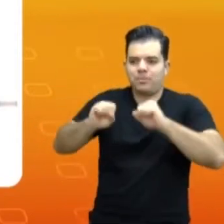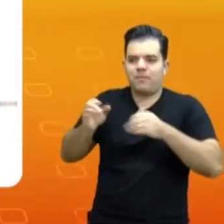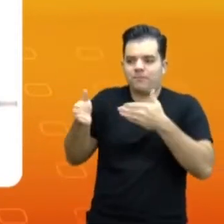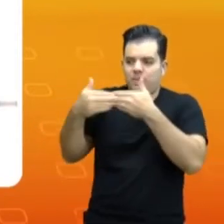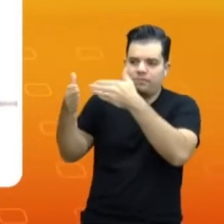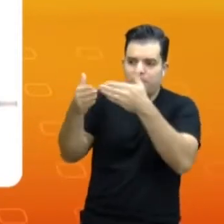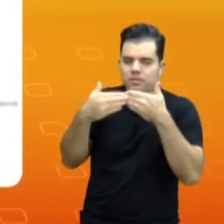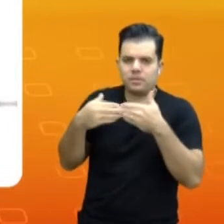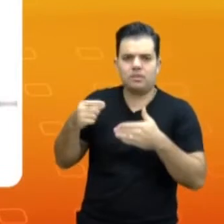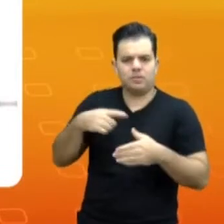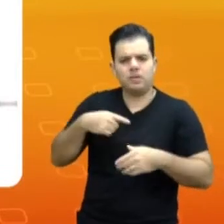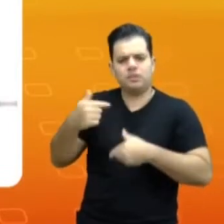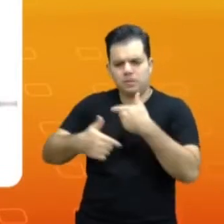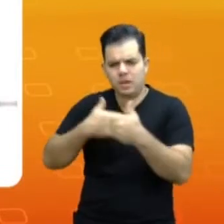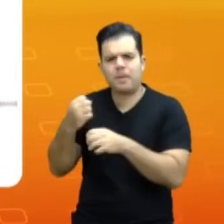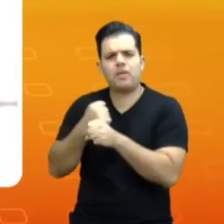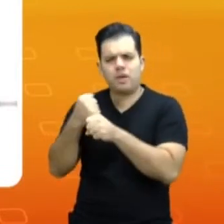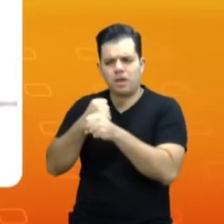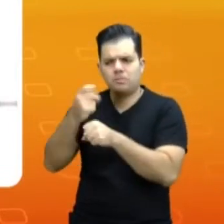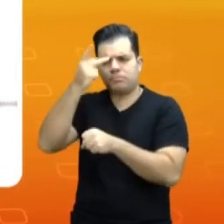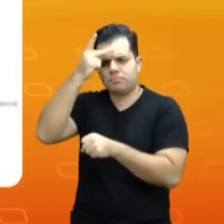gente tinha um produtor no local já há alguns anos,